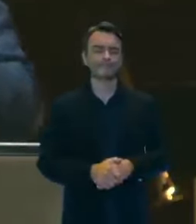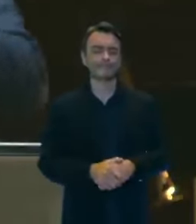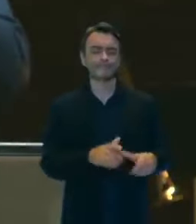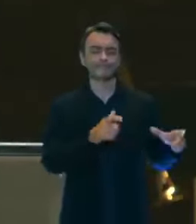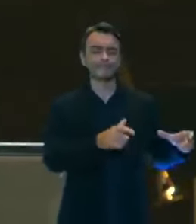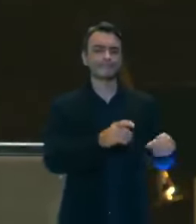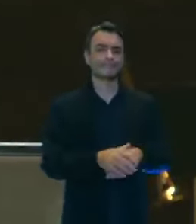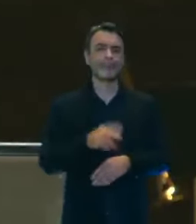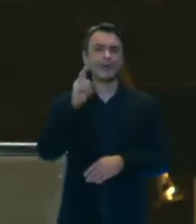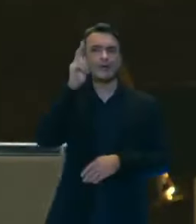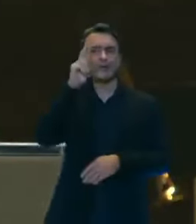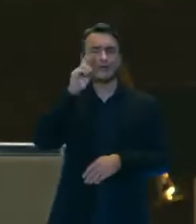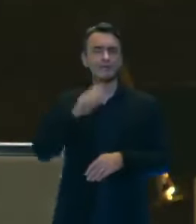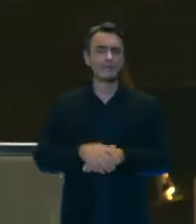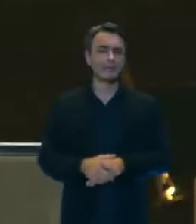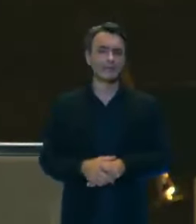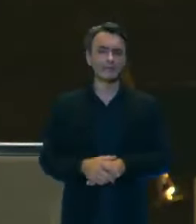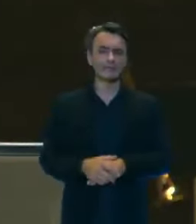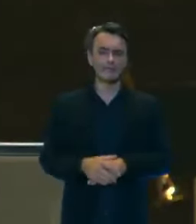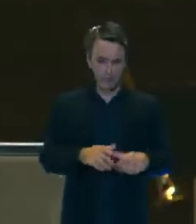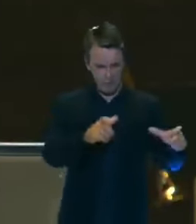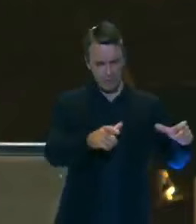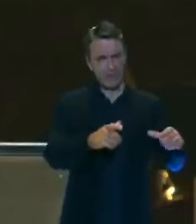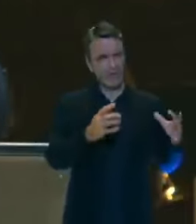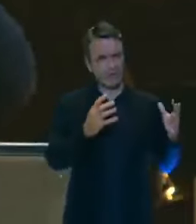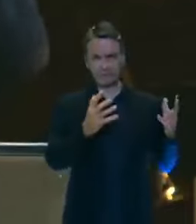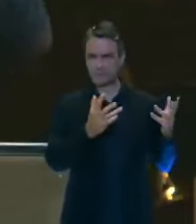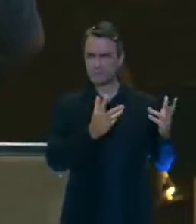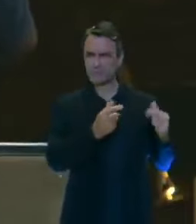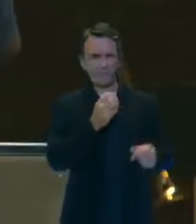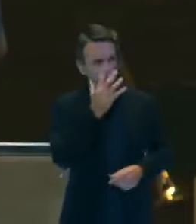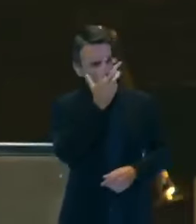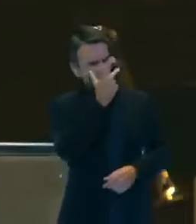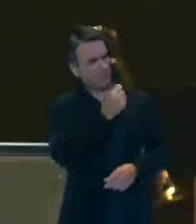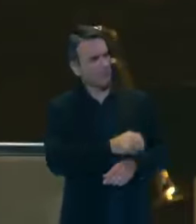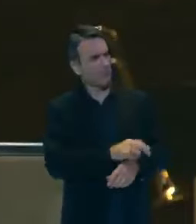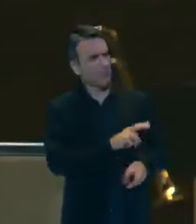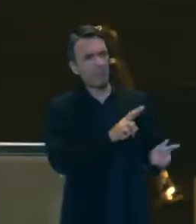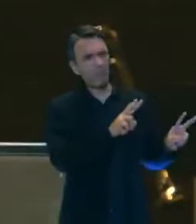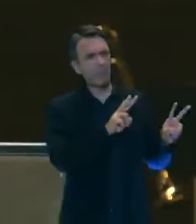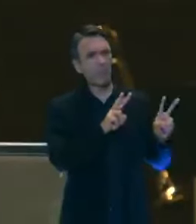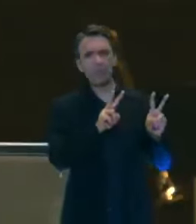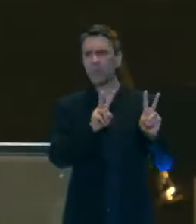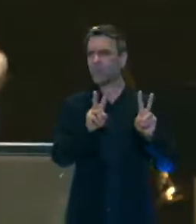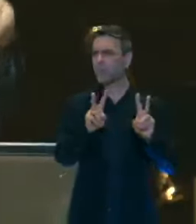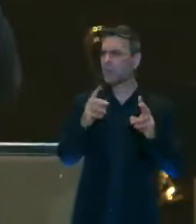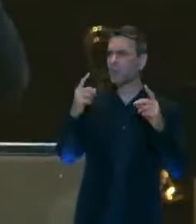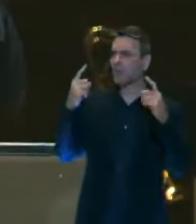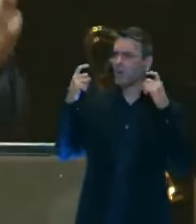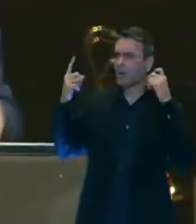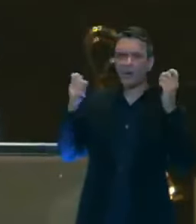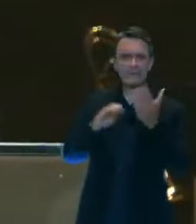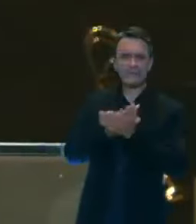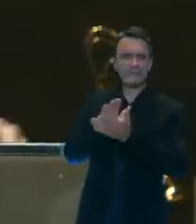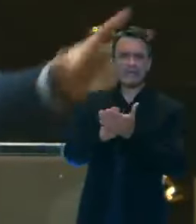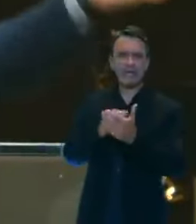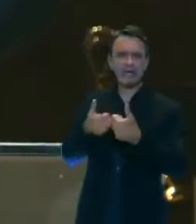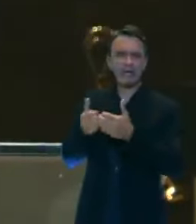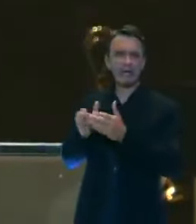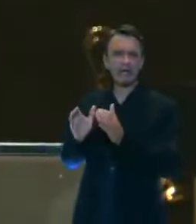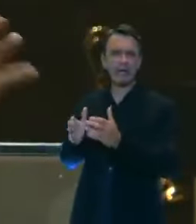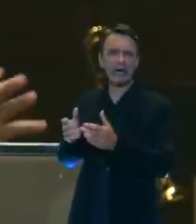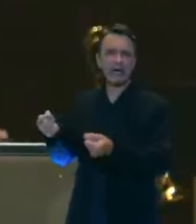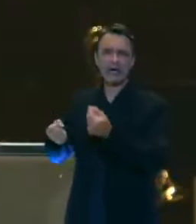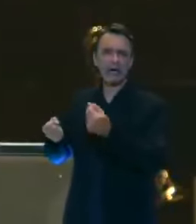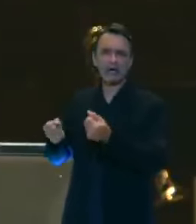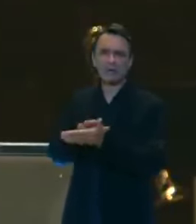que eu estava nesse lugar lindo, né? Você não ouvia barulho de carro, de ônibus, o barulho